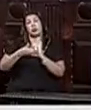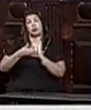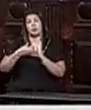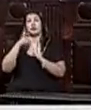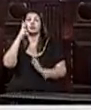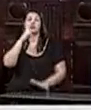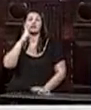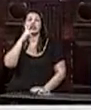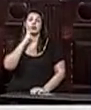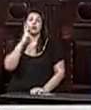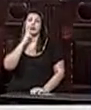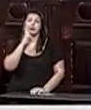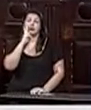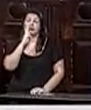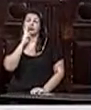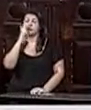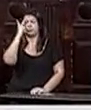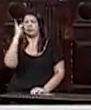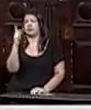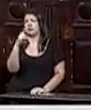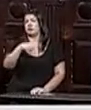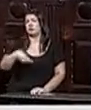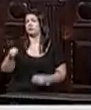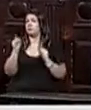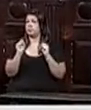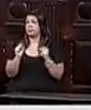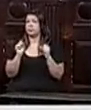Vereadores, para que possamos